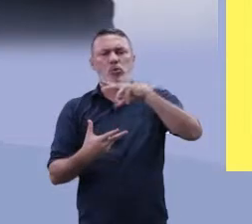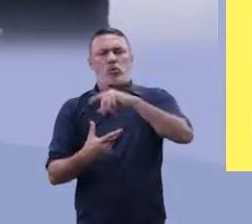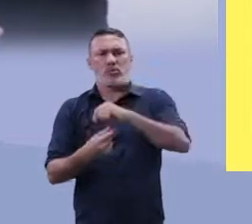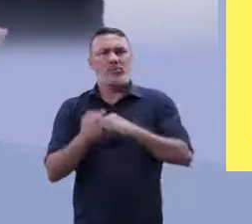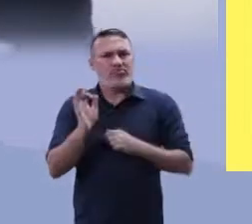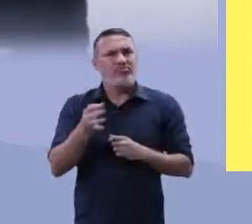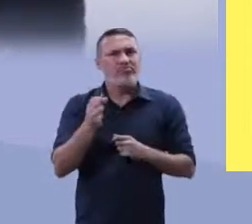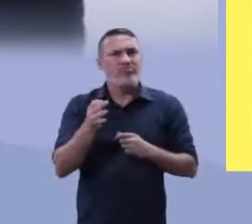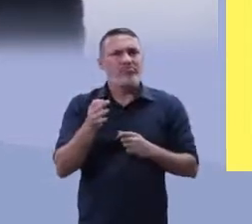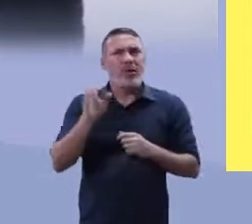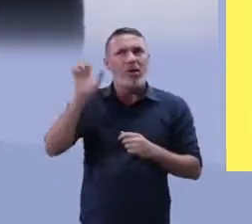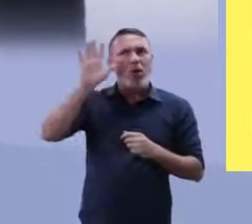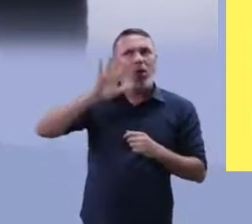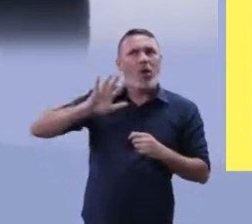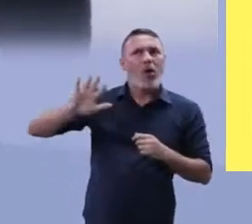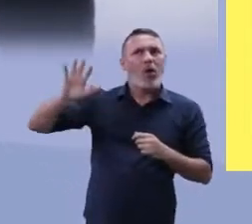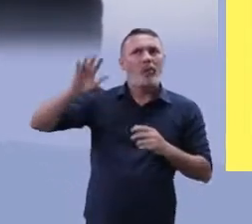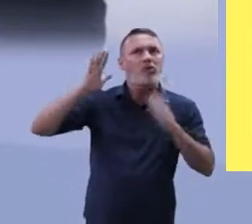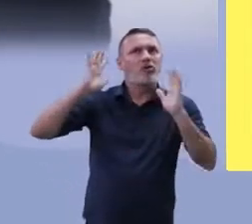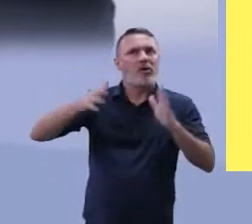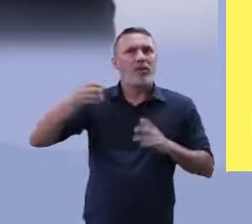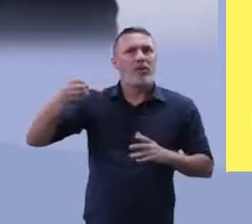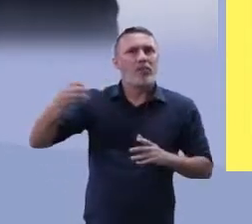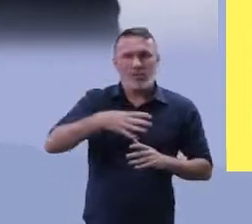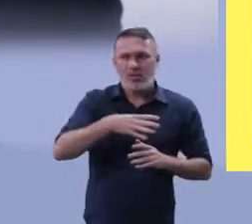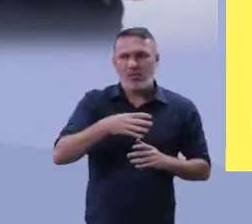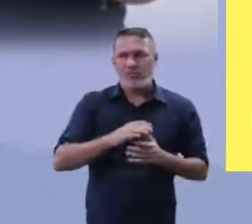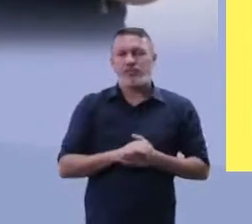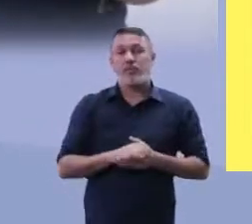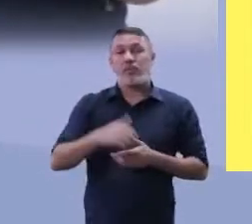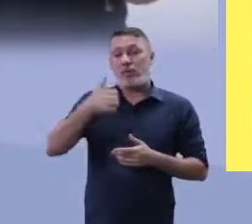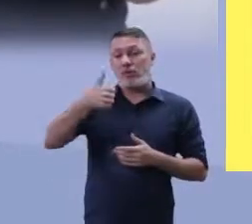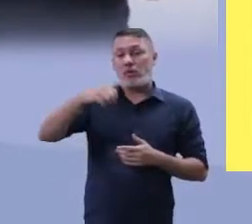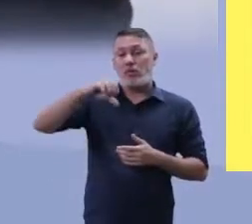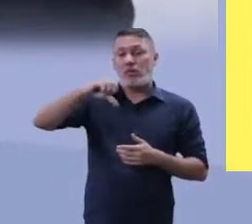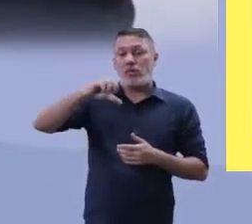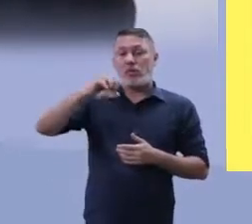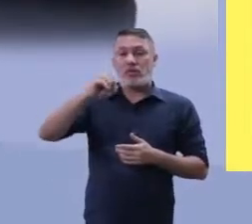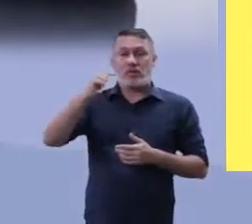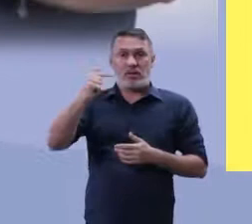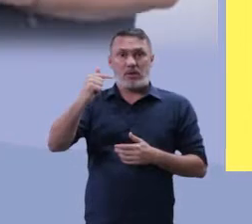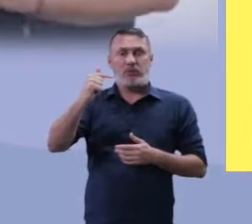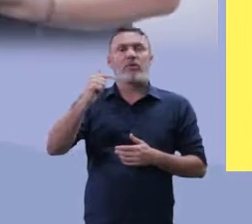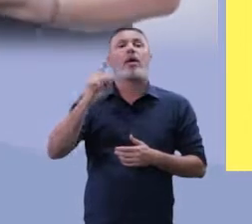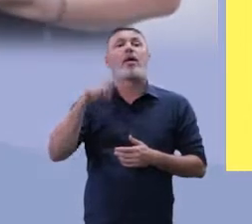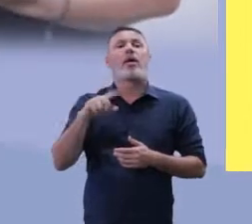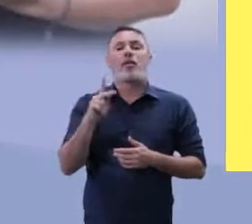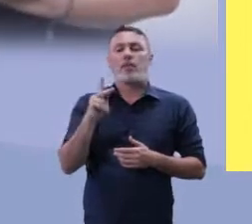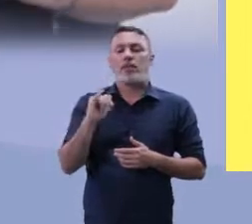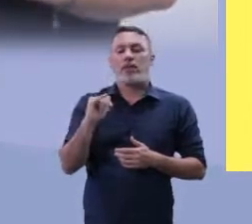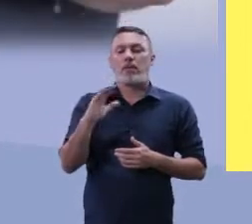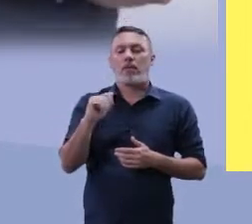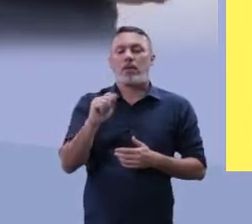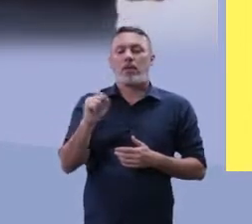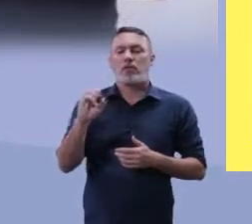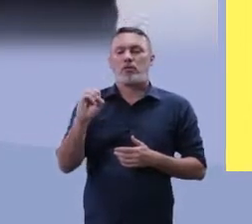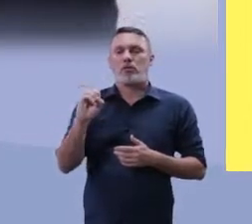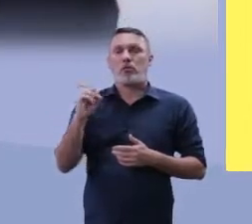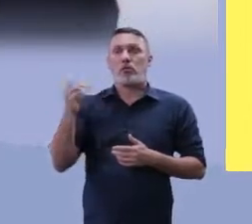Não chegou o moderno na Europa? Em 1907, Pablo Picasso chega com o moderno.